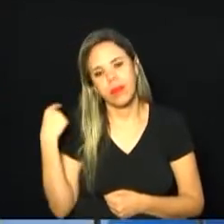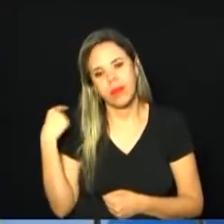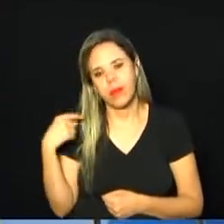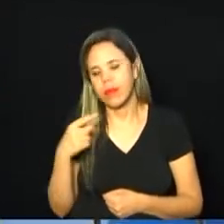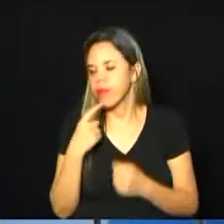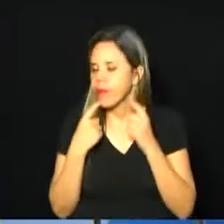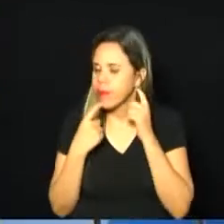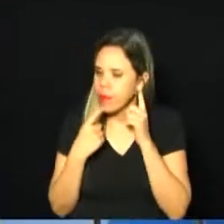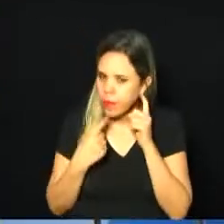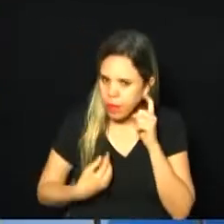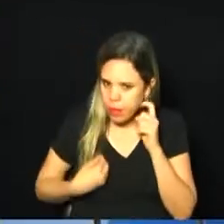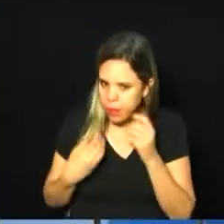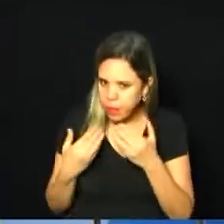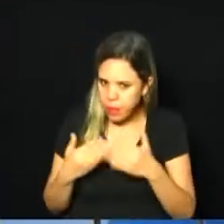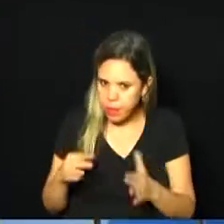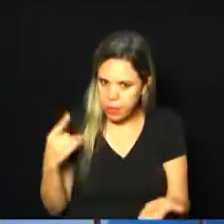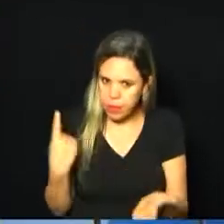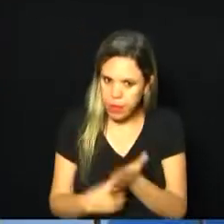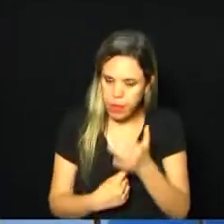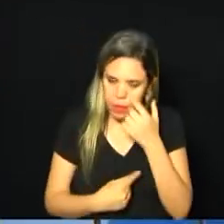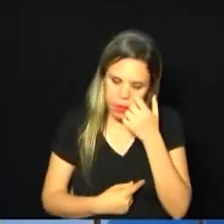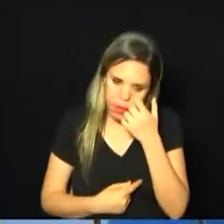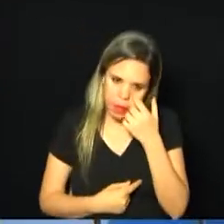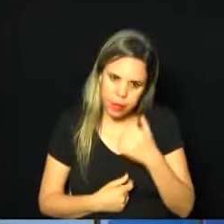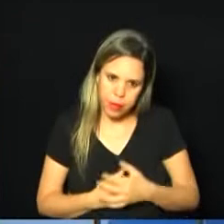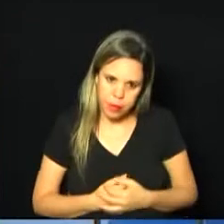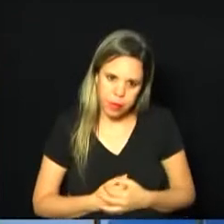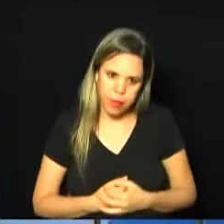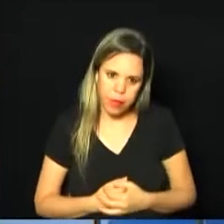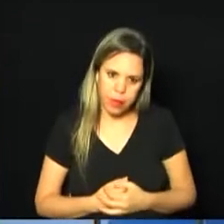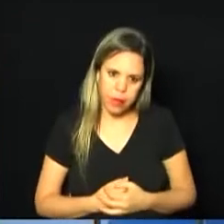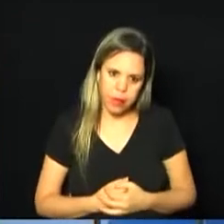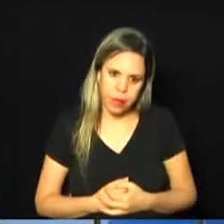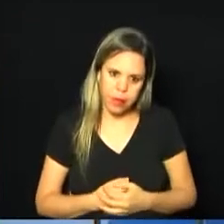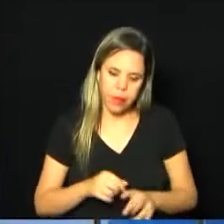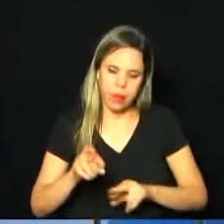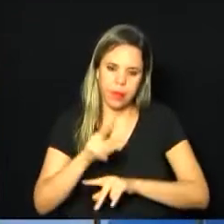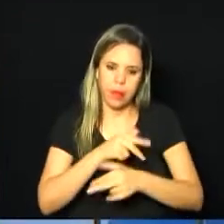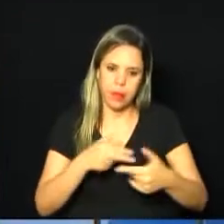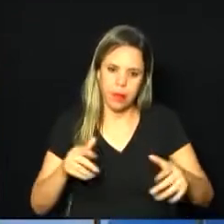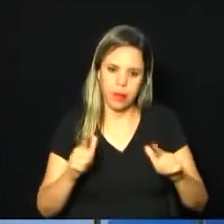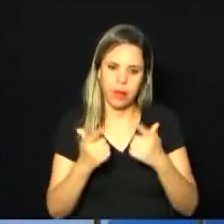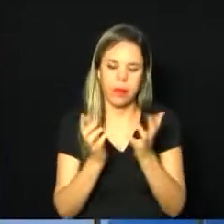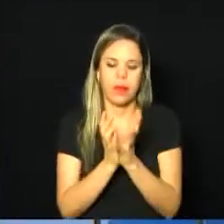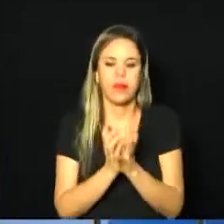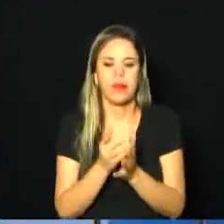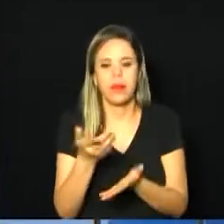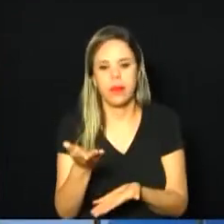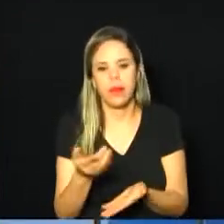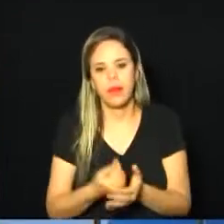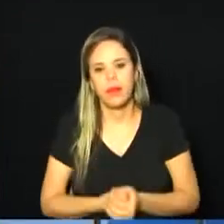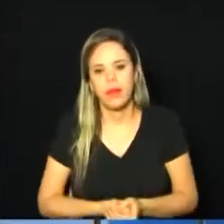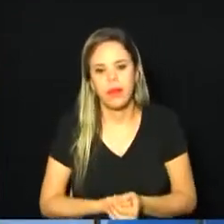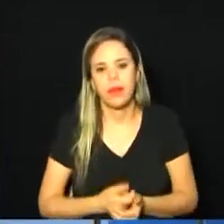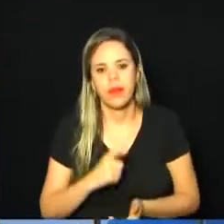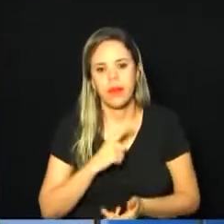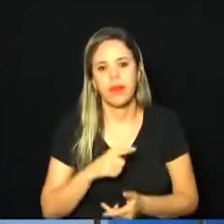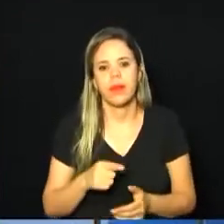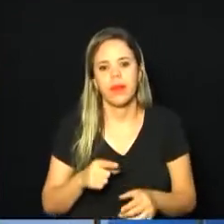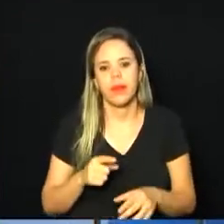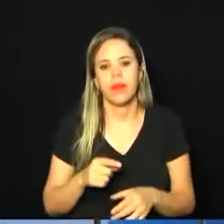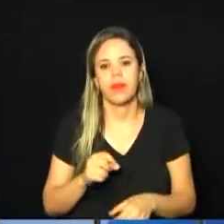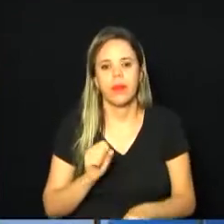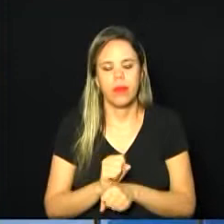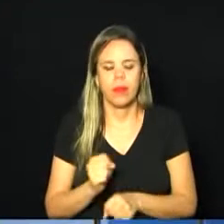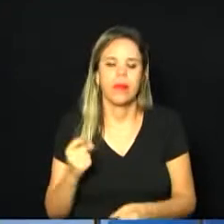em Campinas estão abertos o agendamento está aberto agendamento para diversos grupos então você que tem alguma pendência